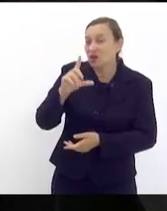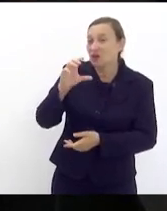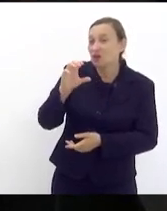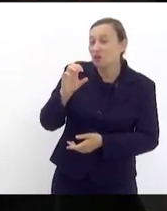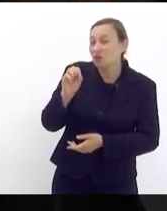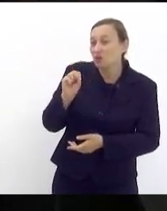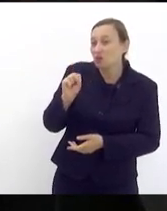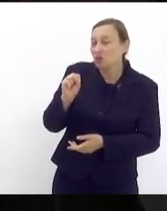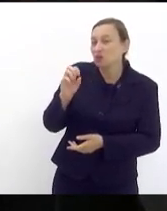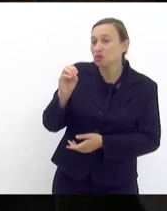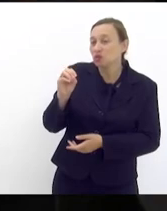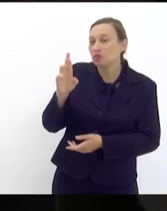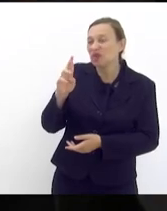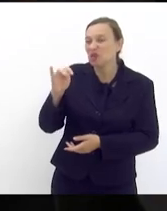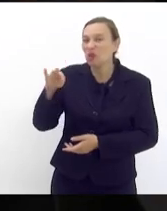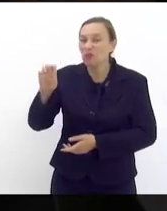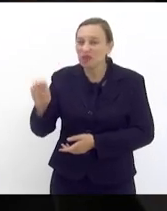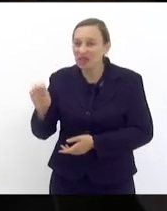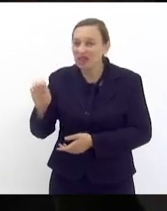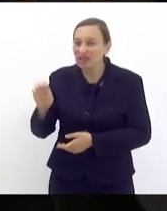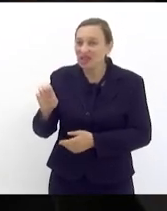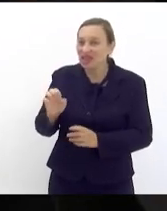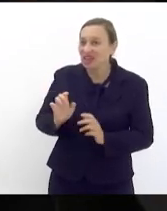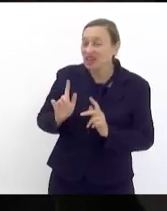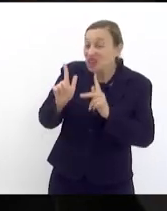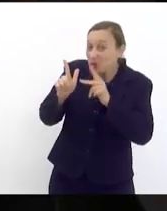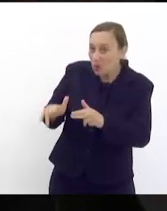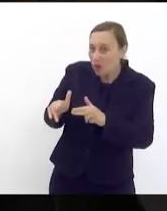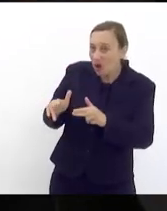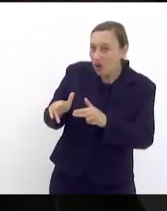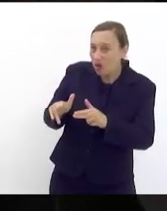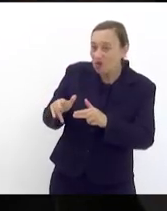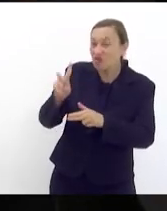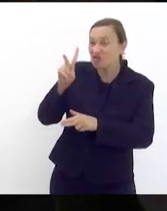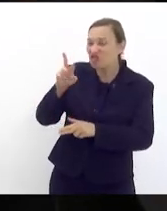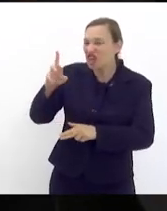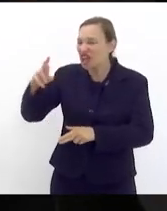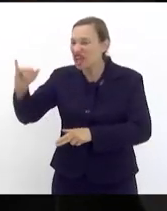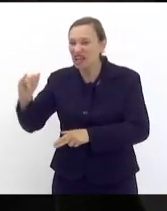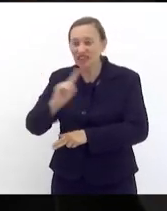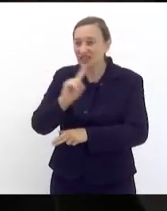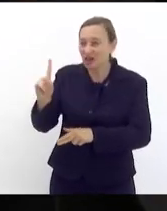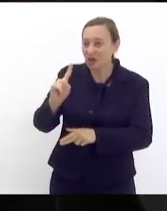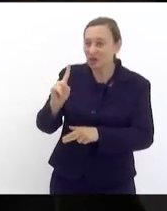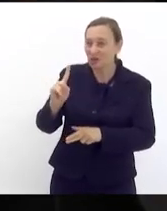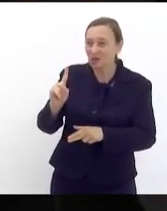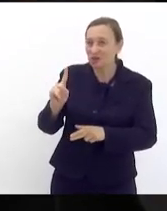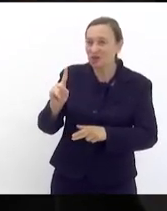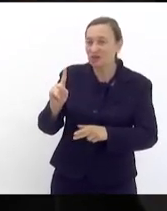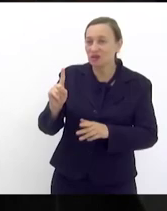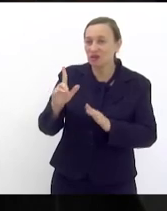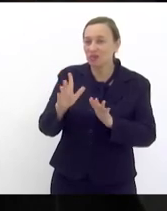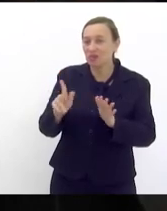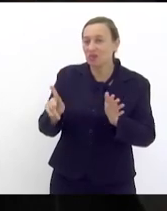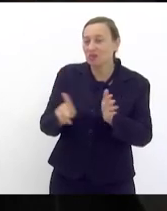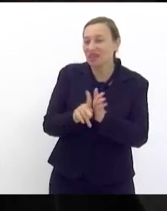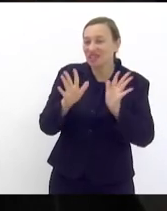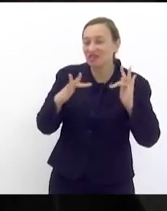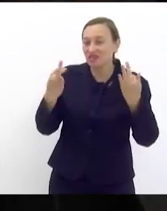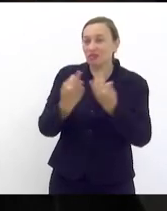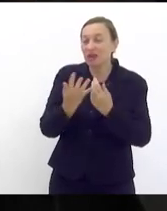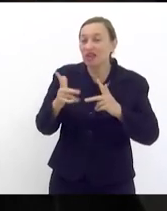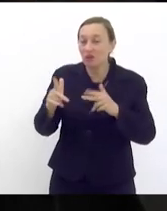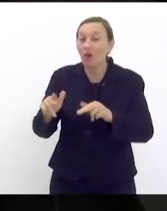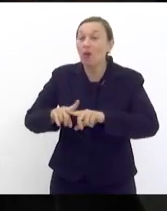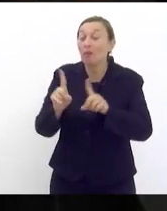além de ser Rubem Vieira, é Léo Vieira, mas não somos parentes, mas eu falo que com muita